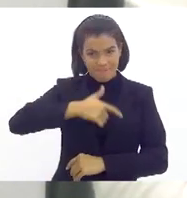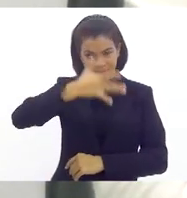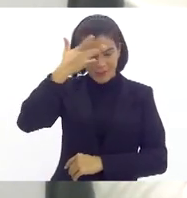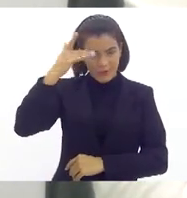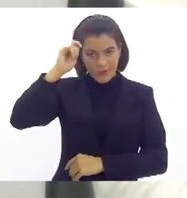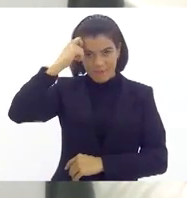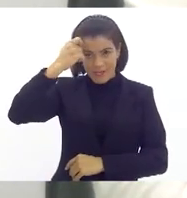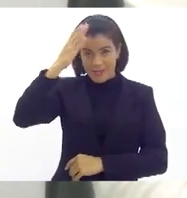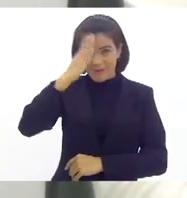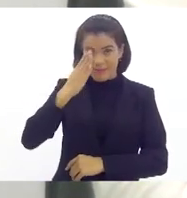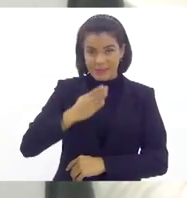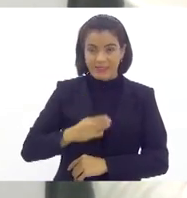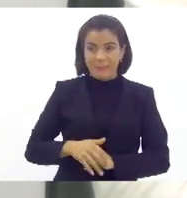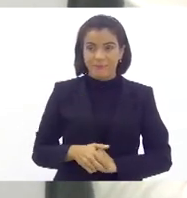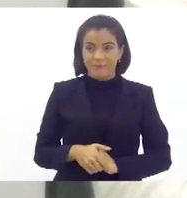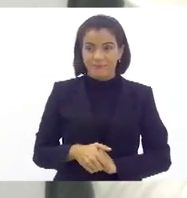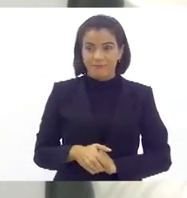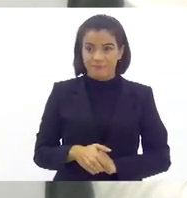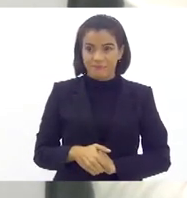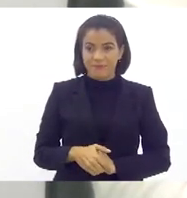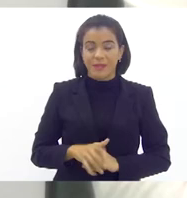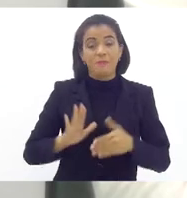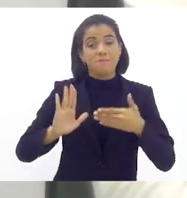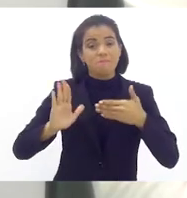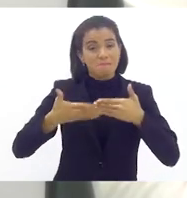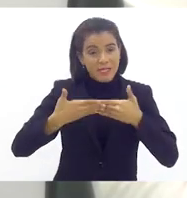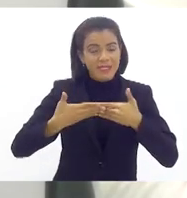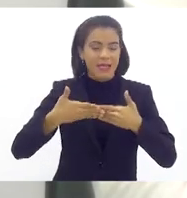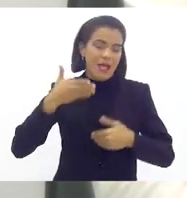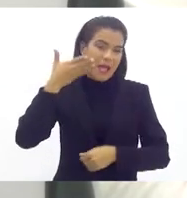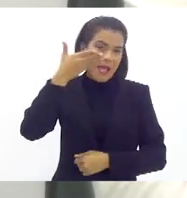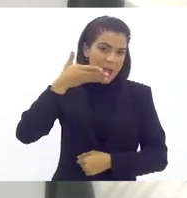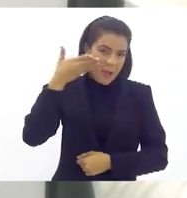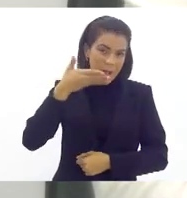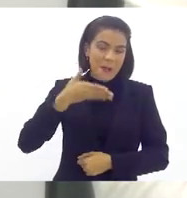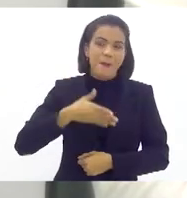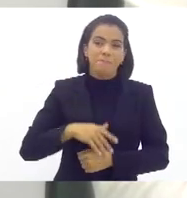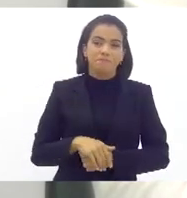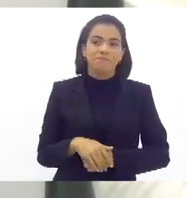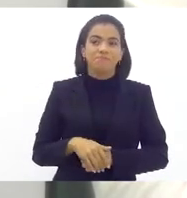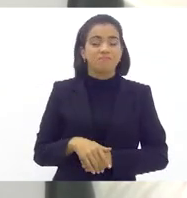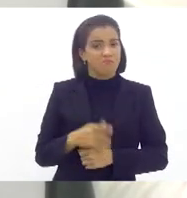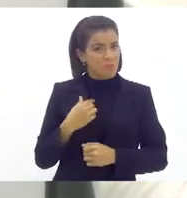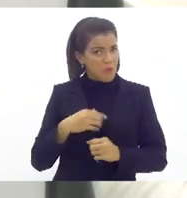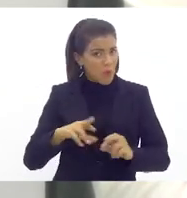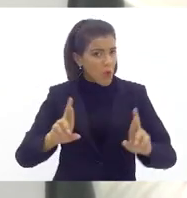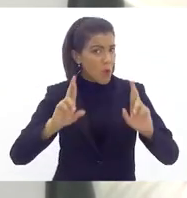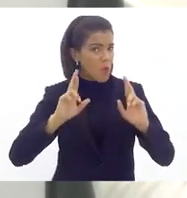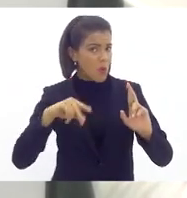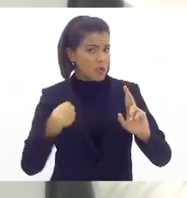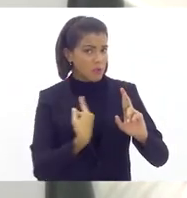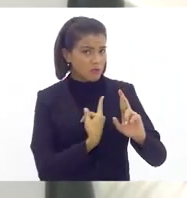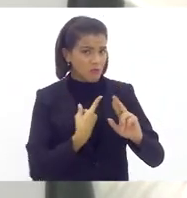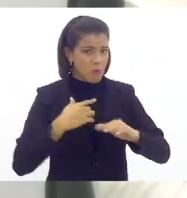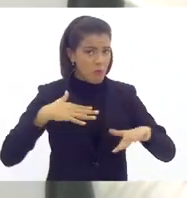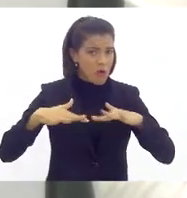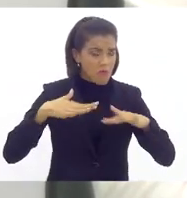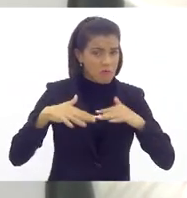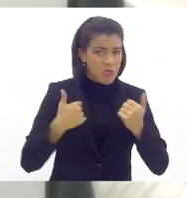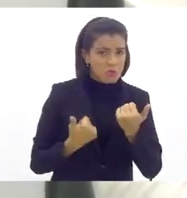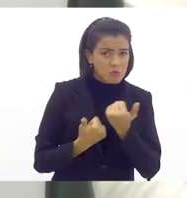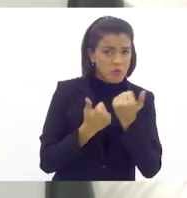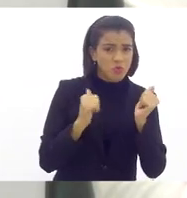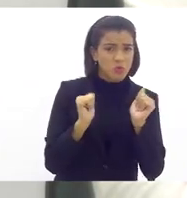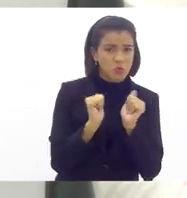brasileira. Enfim, para encerrar, contem com o movimento estudantil, contem com o